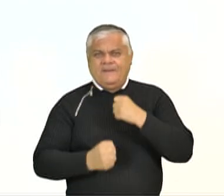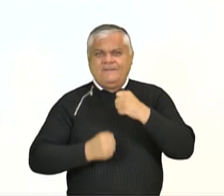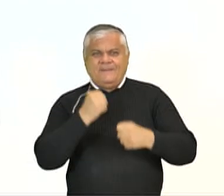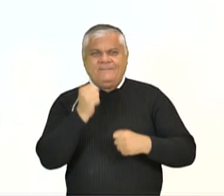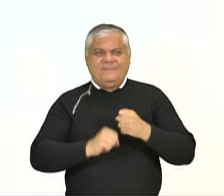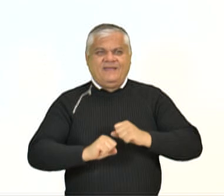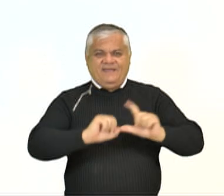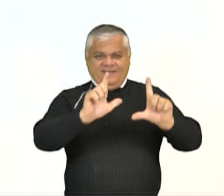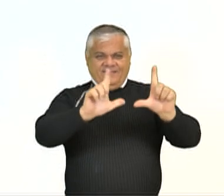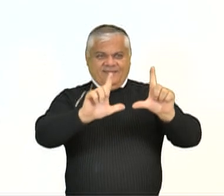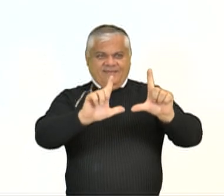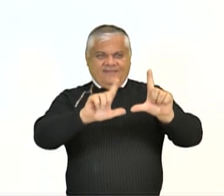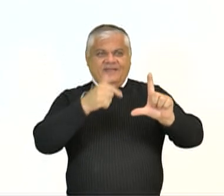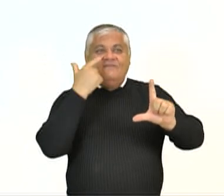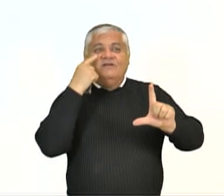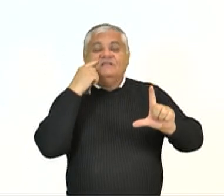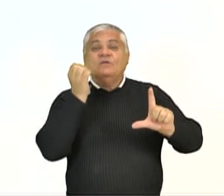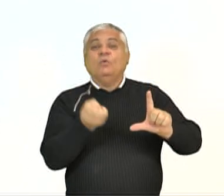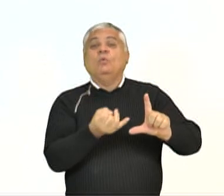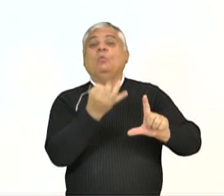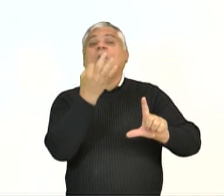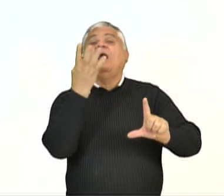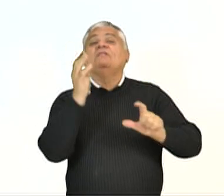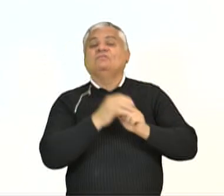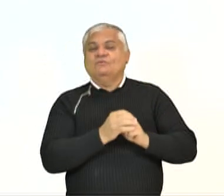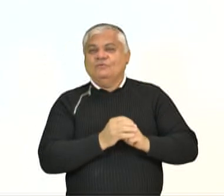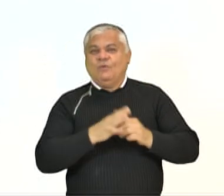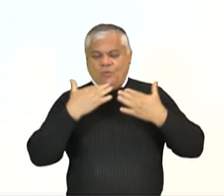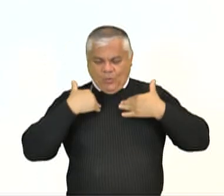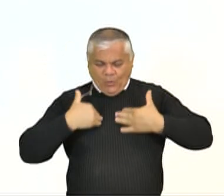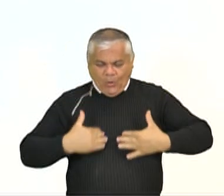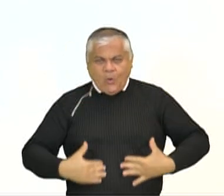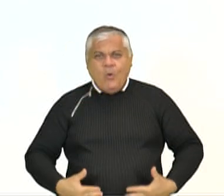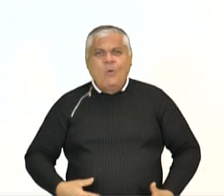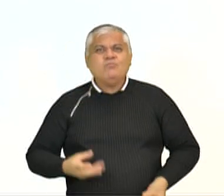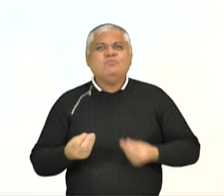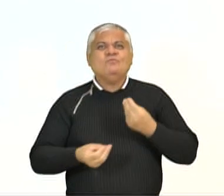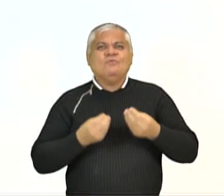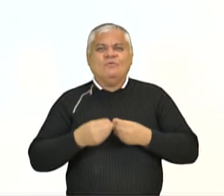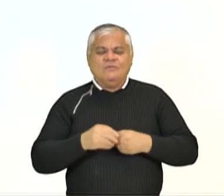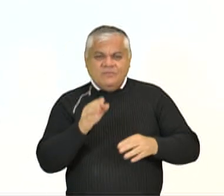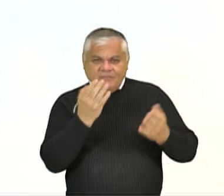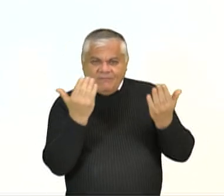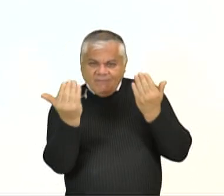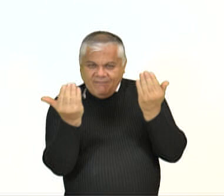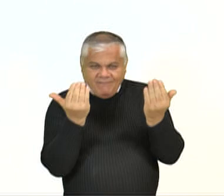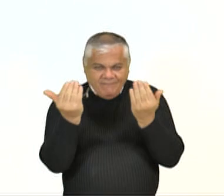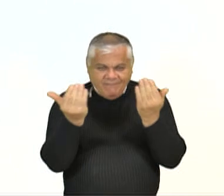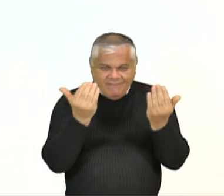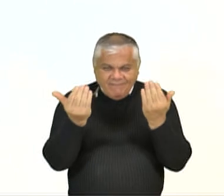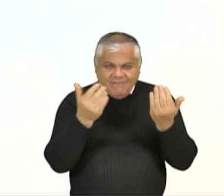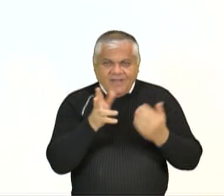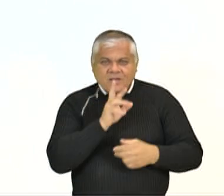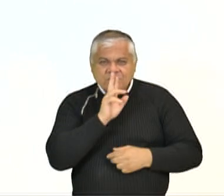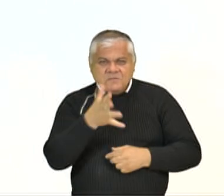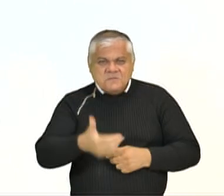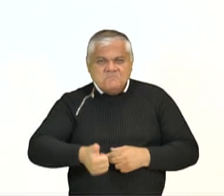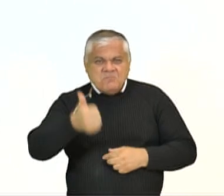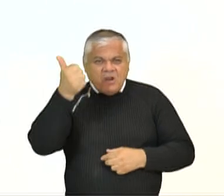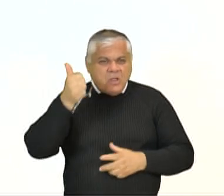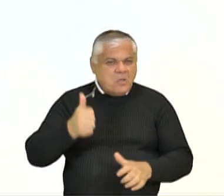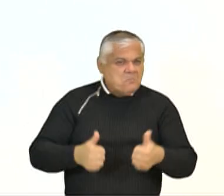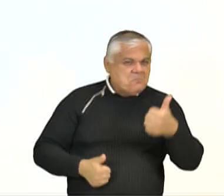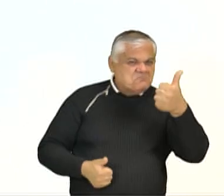provavelmente. E aqui vai dizer toda a biomecânica do corpo dele, né? E aí eles vão analisar e dizer qual é o melhor